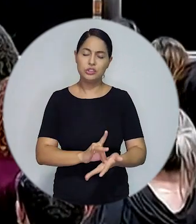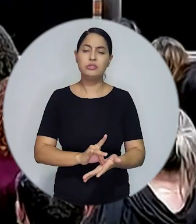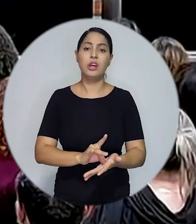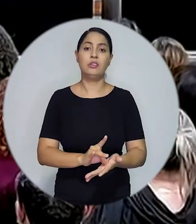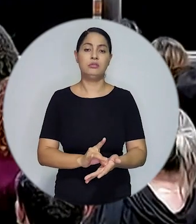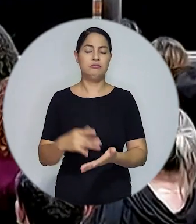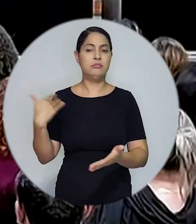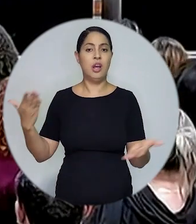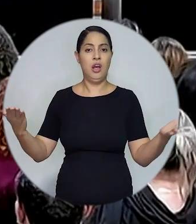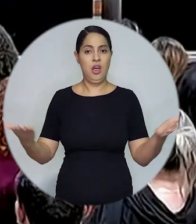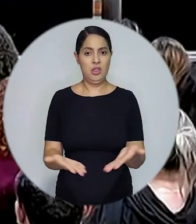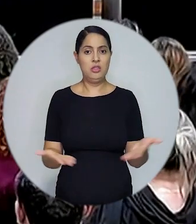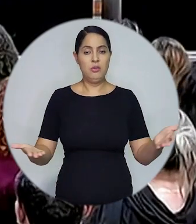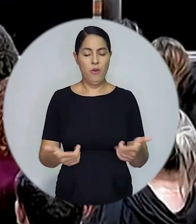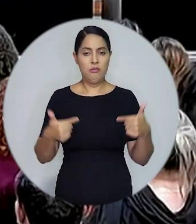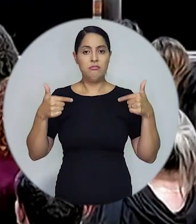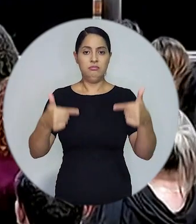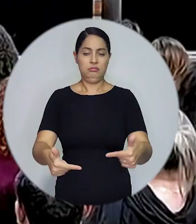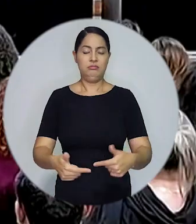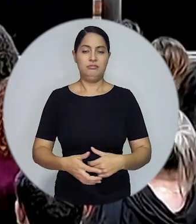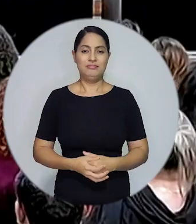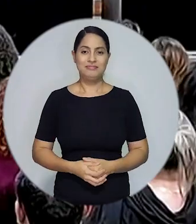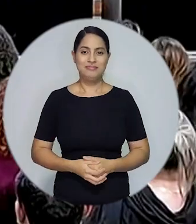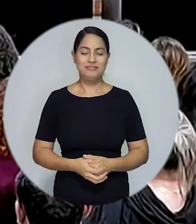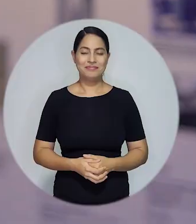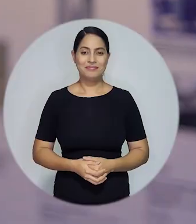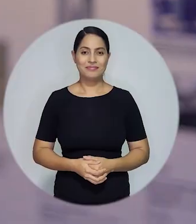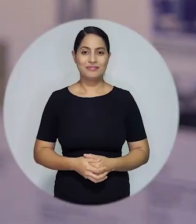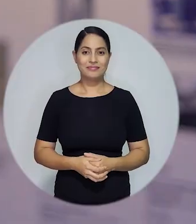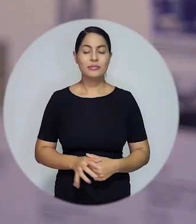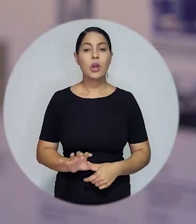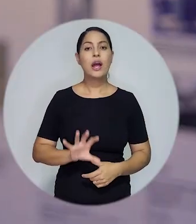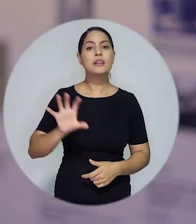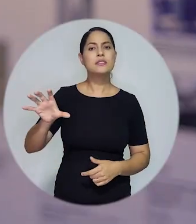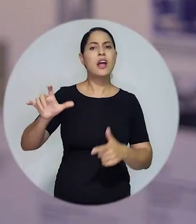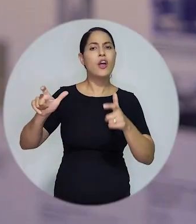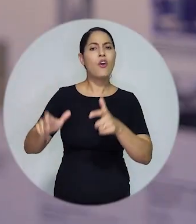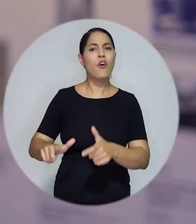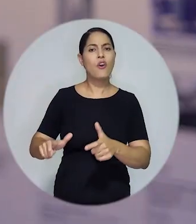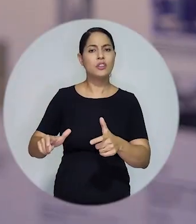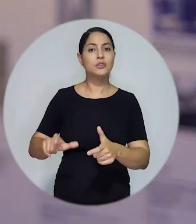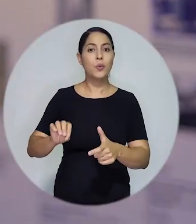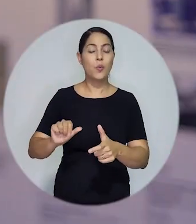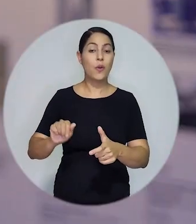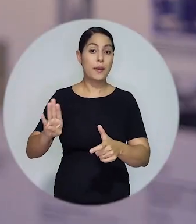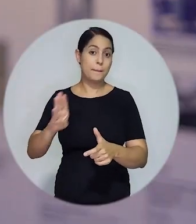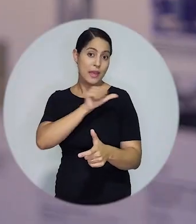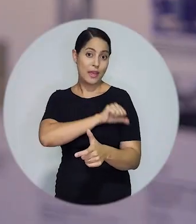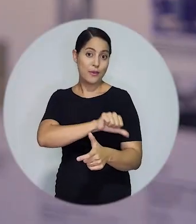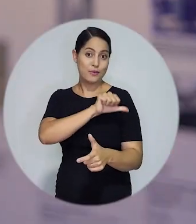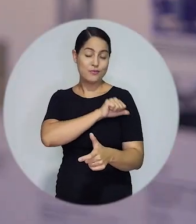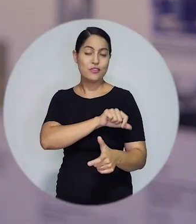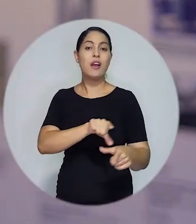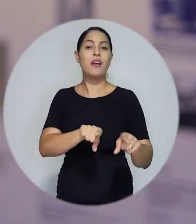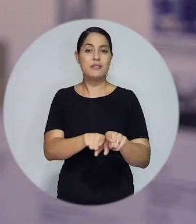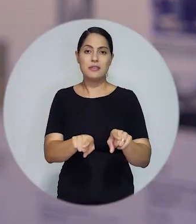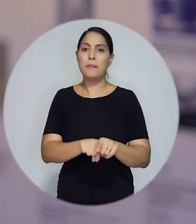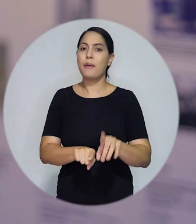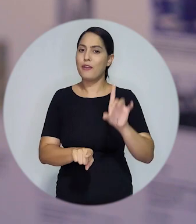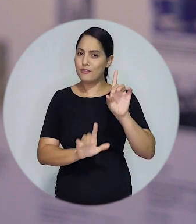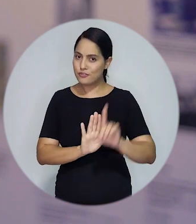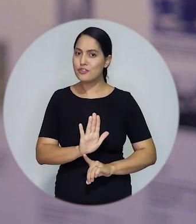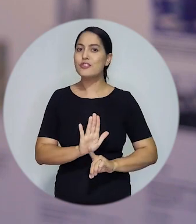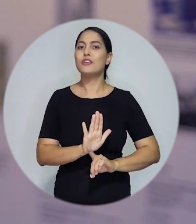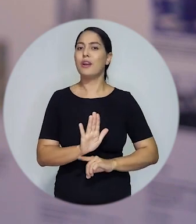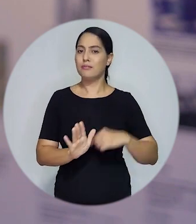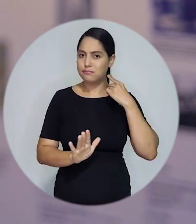algo efetivo, atual e para atuar. A sede da seccional da OAB do Rio de Janeiro também foi palco da